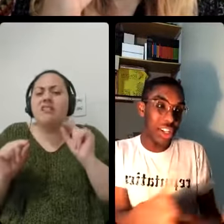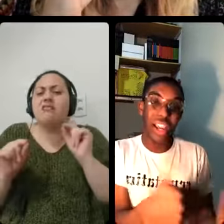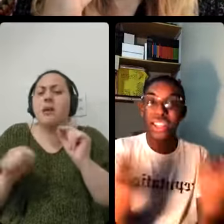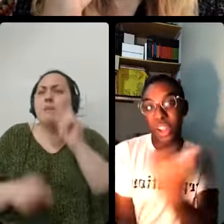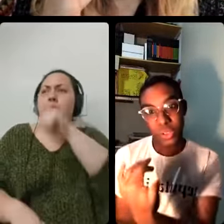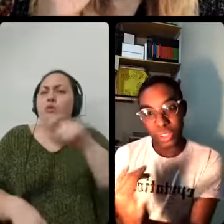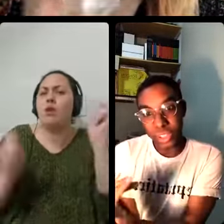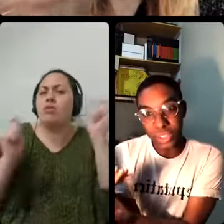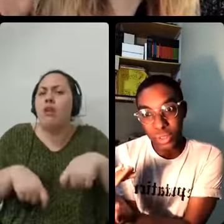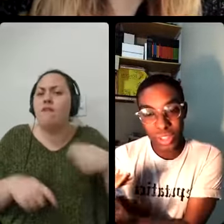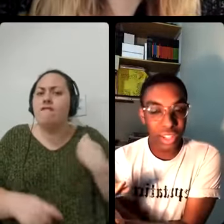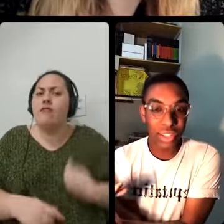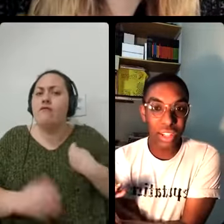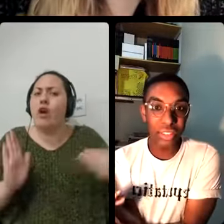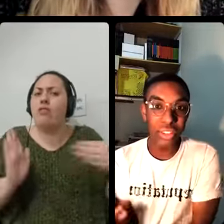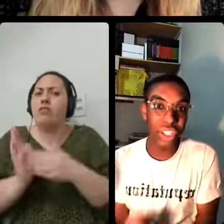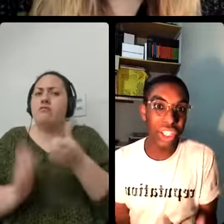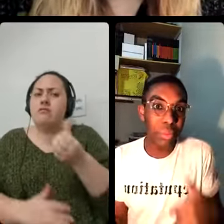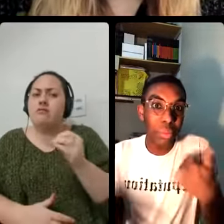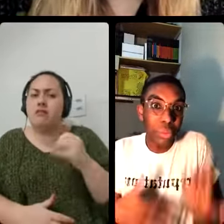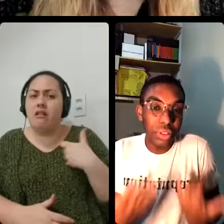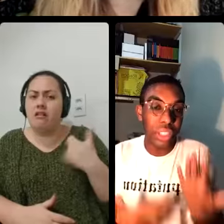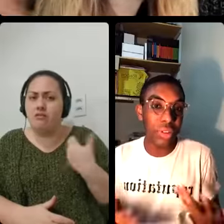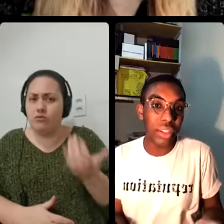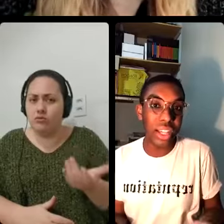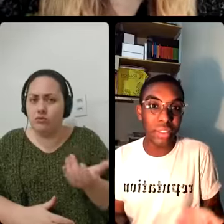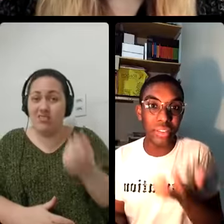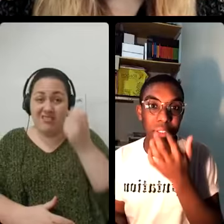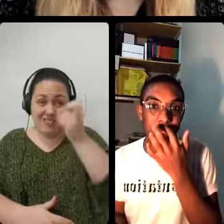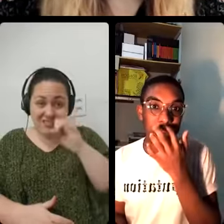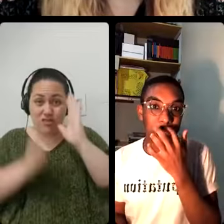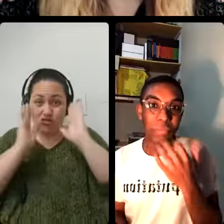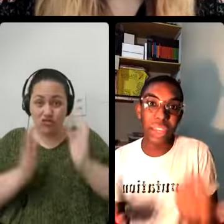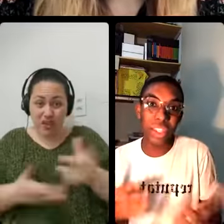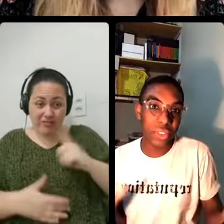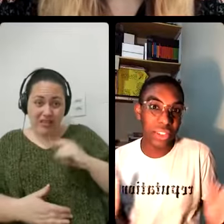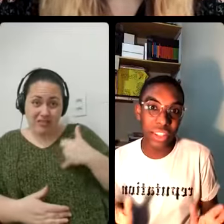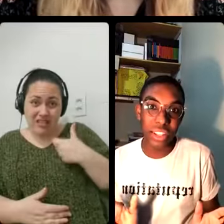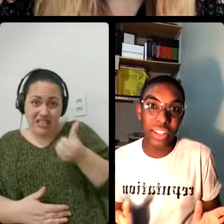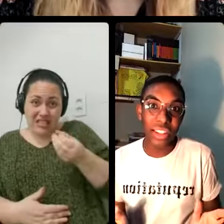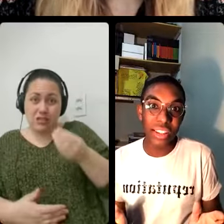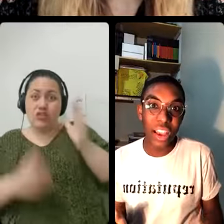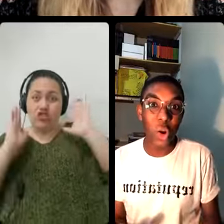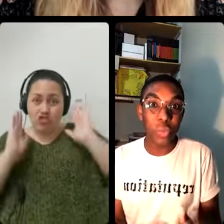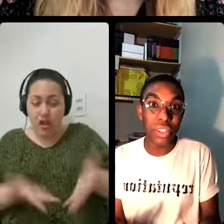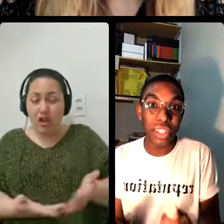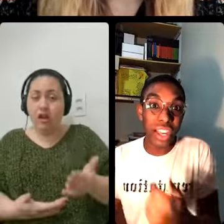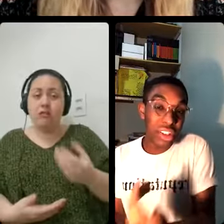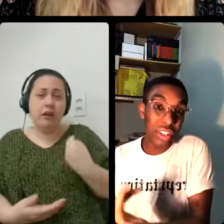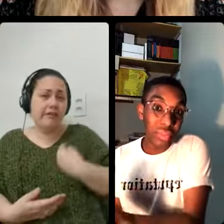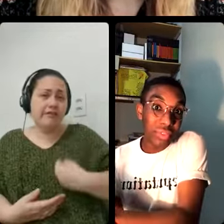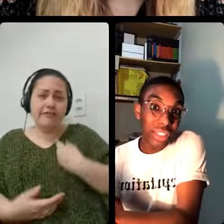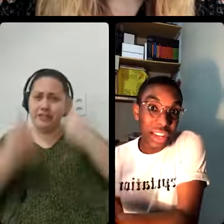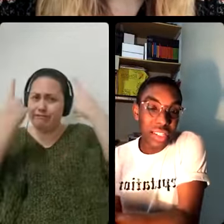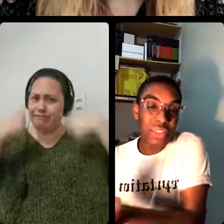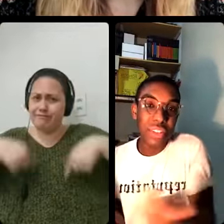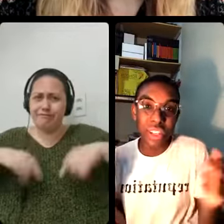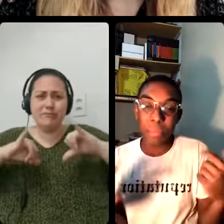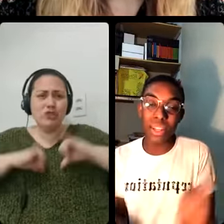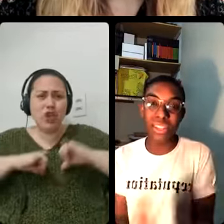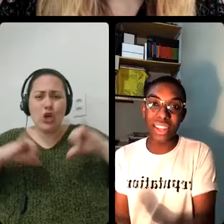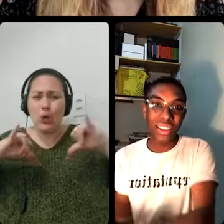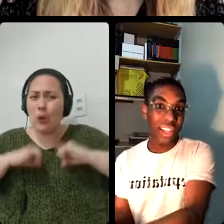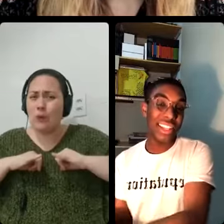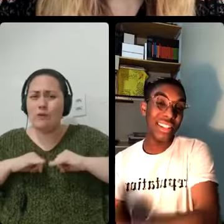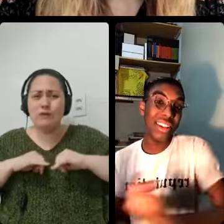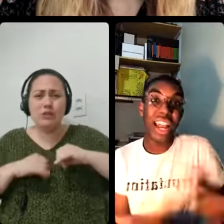quem chega até os 60 anos já chega muito debilitado, né? Então, assim, é como se ele já nem serviria